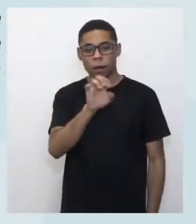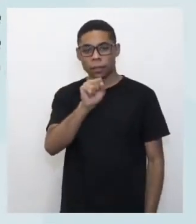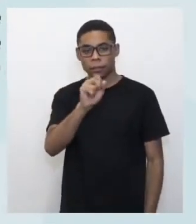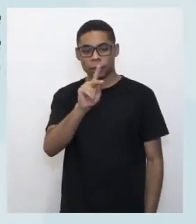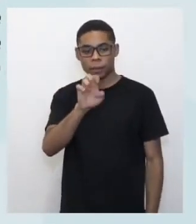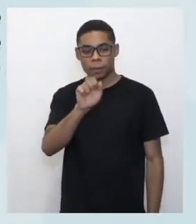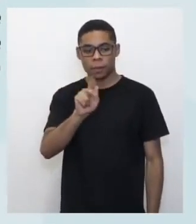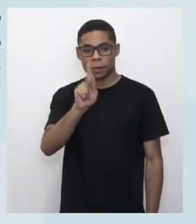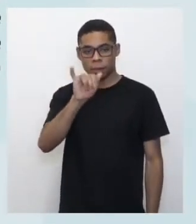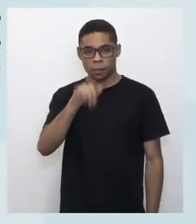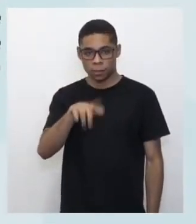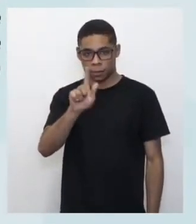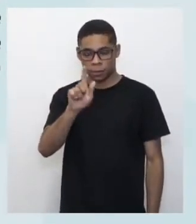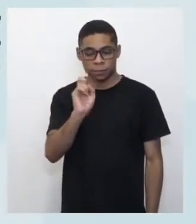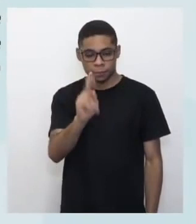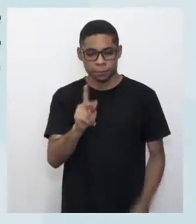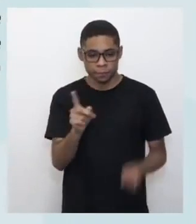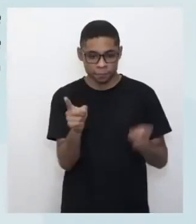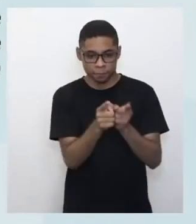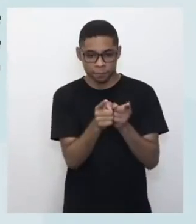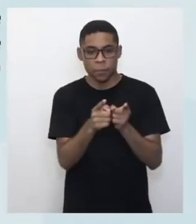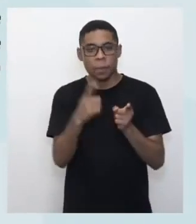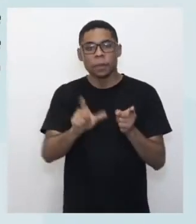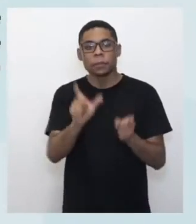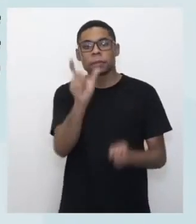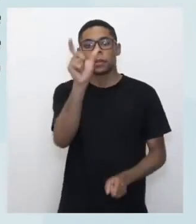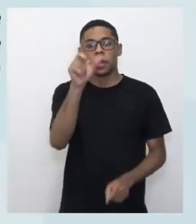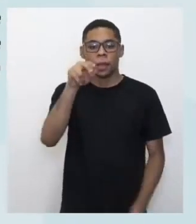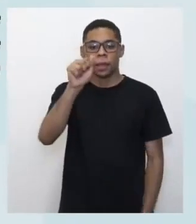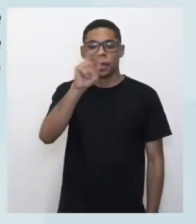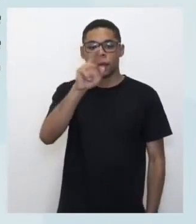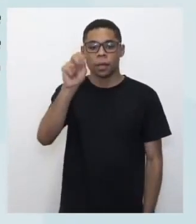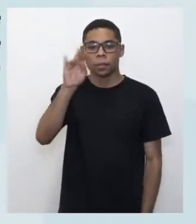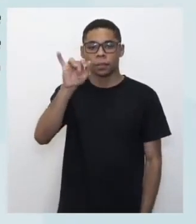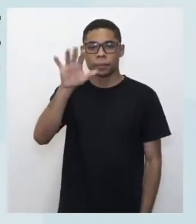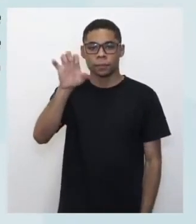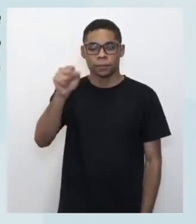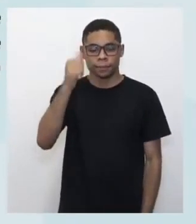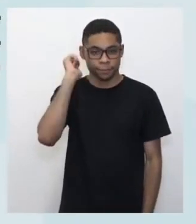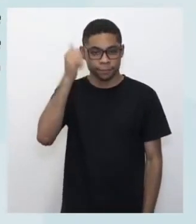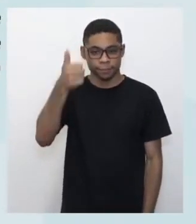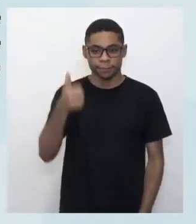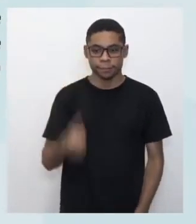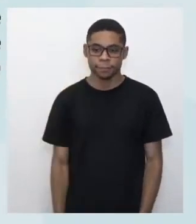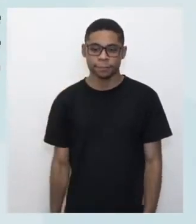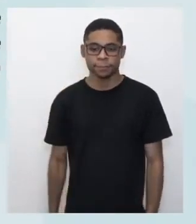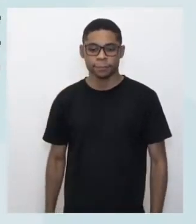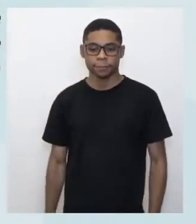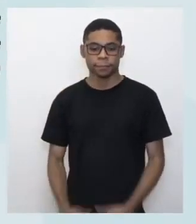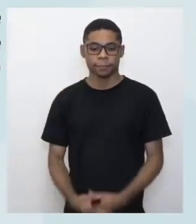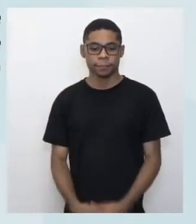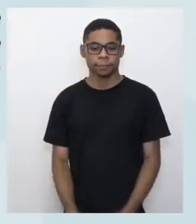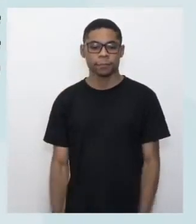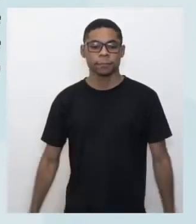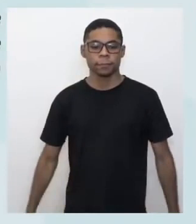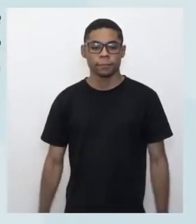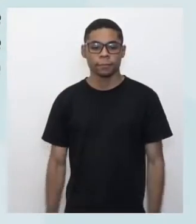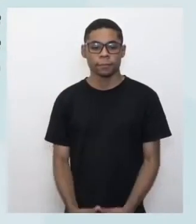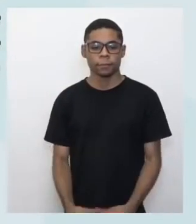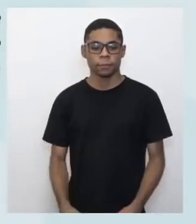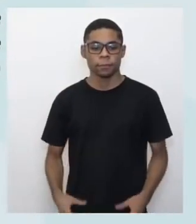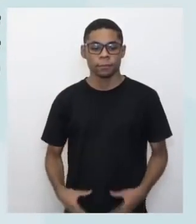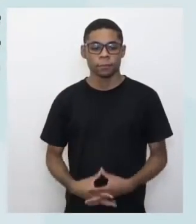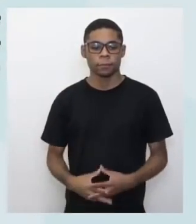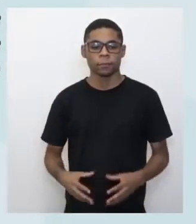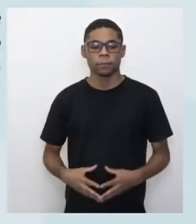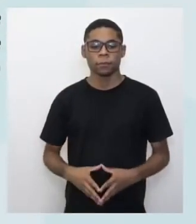é só... O texto ele só foi deslocado ali, mas sem problemas. Então, ó, estão acontecendo